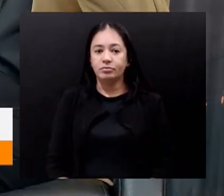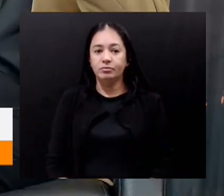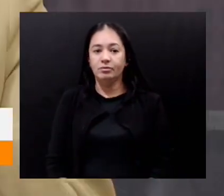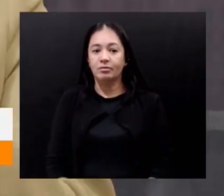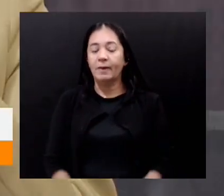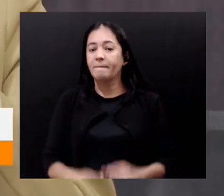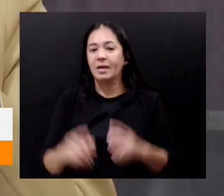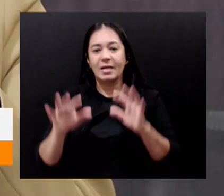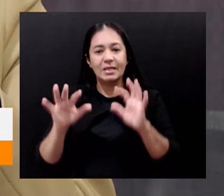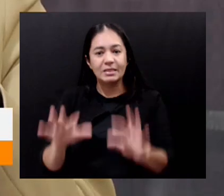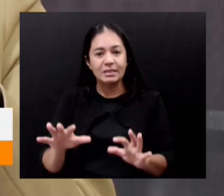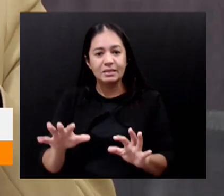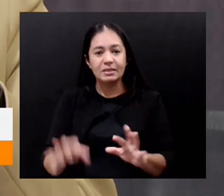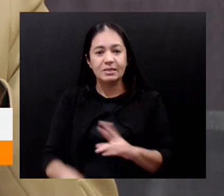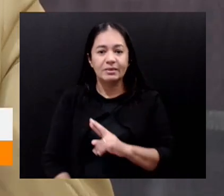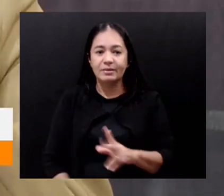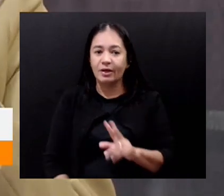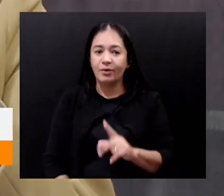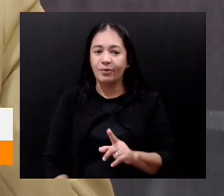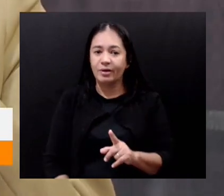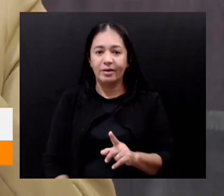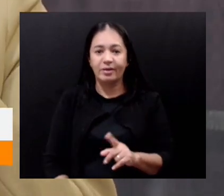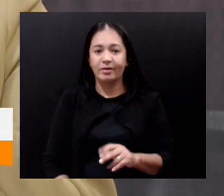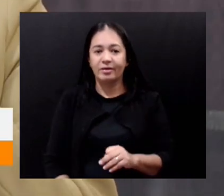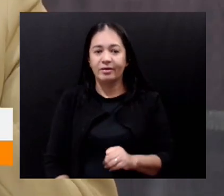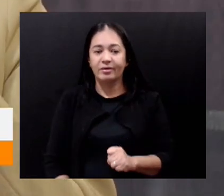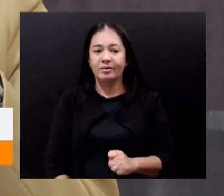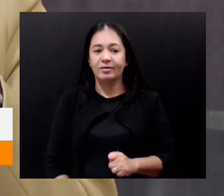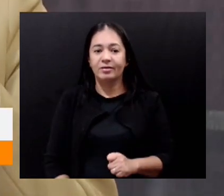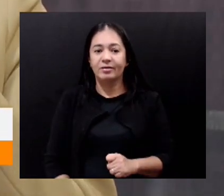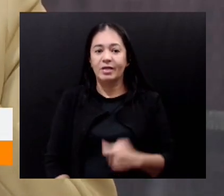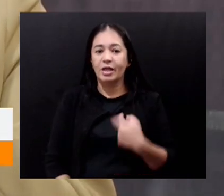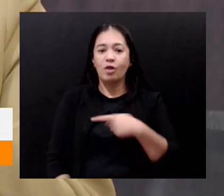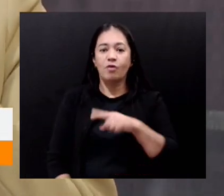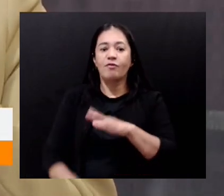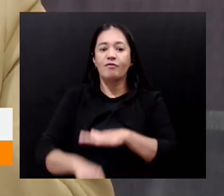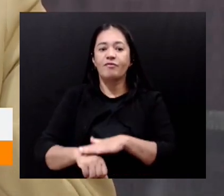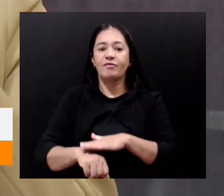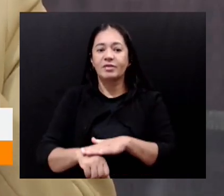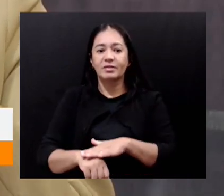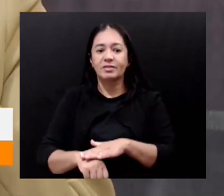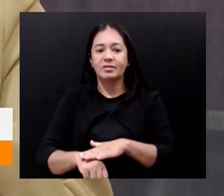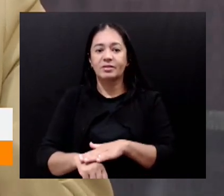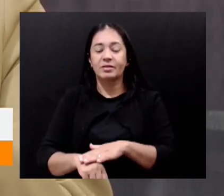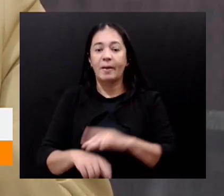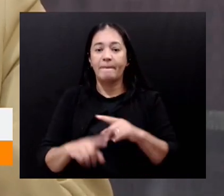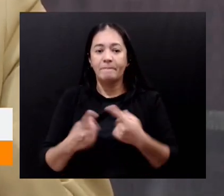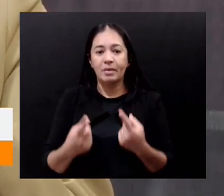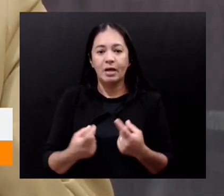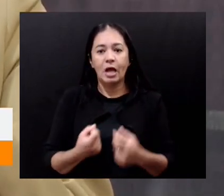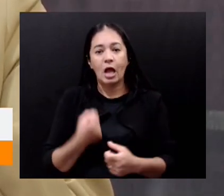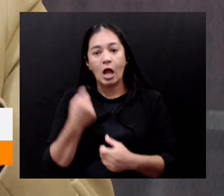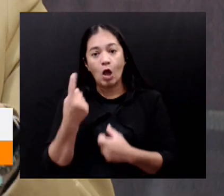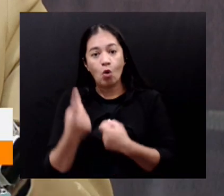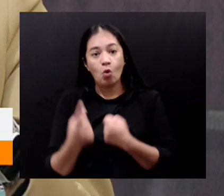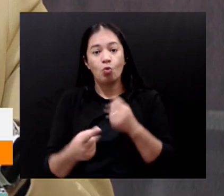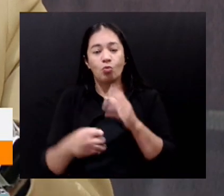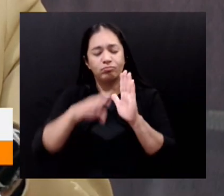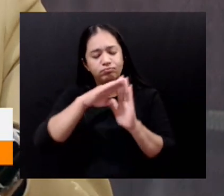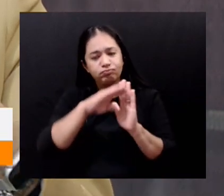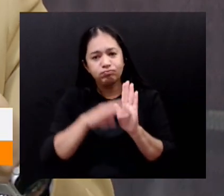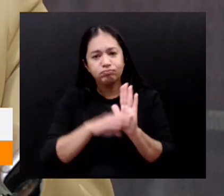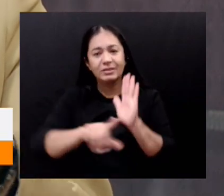sempre determinados, não é? Eu vou fazer. sim, Há determinados pontos da lei que têm que ser cumpridos. O Uhum.